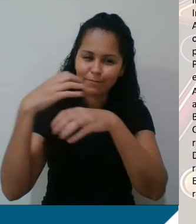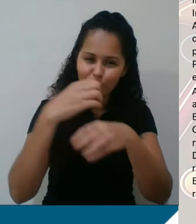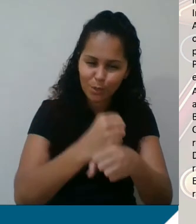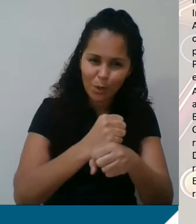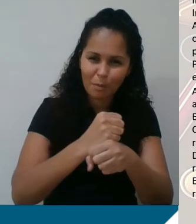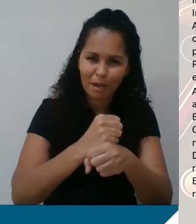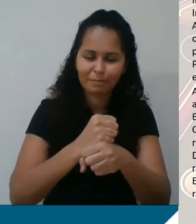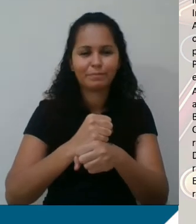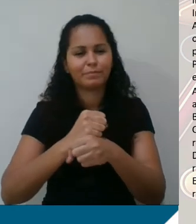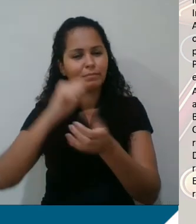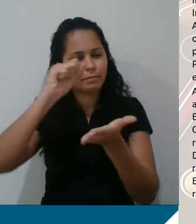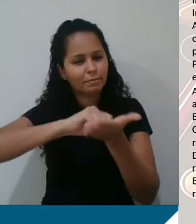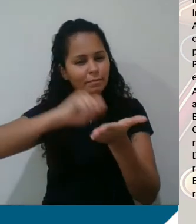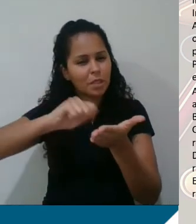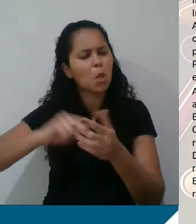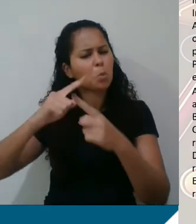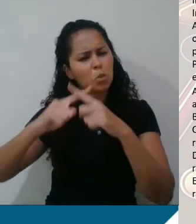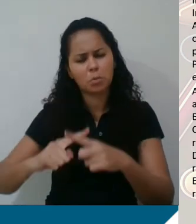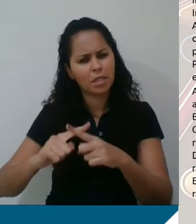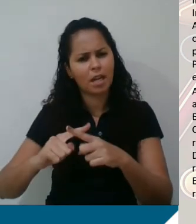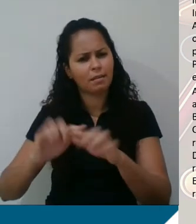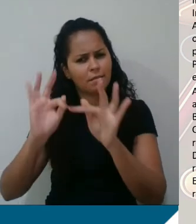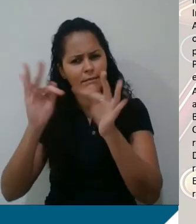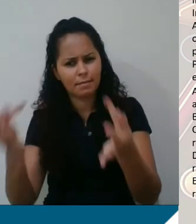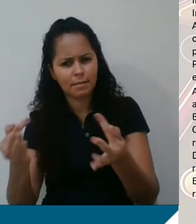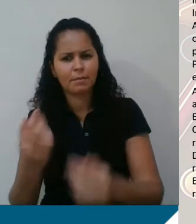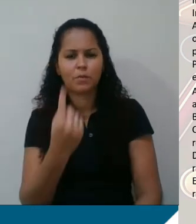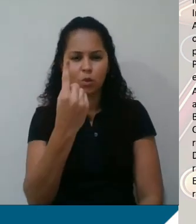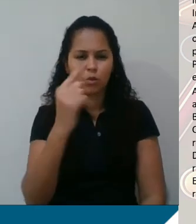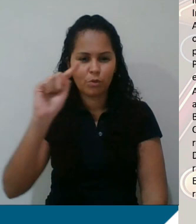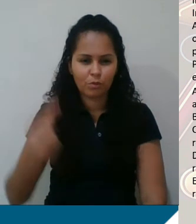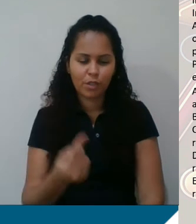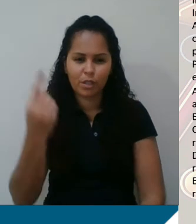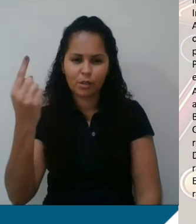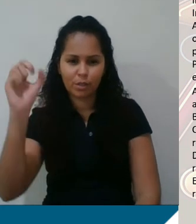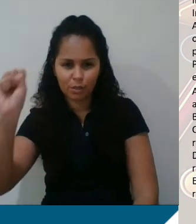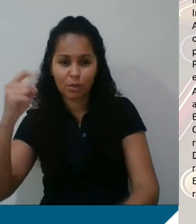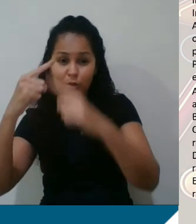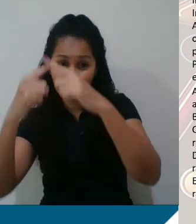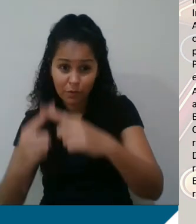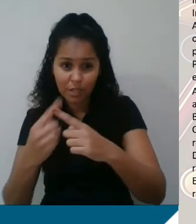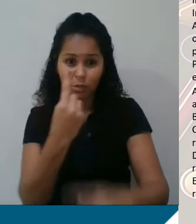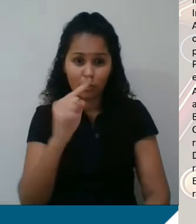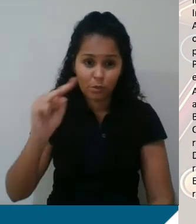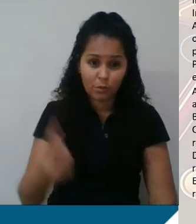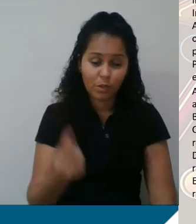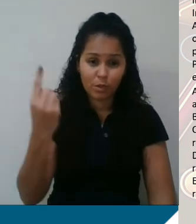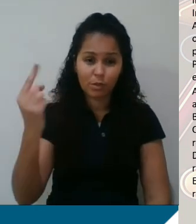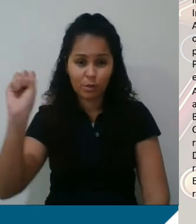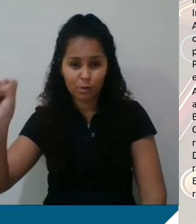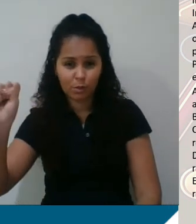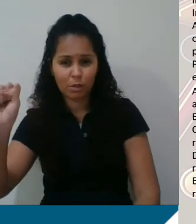vai ter que ir ali no cantinho e fazer um rascunho, multiplicar mesmo, dá uma olhada. 1,18 vezes 1,18. E a